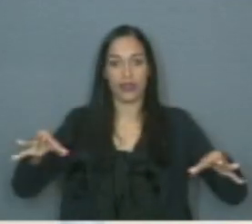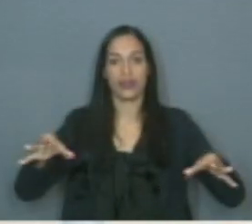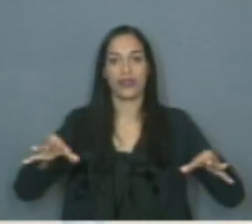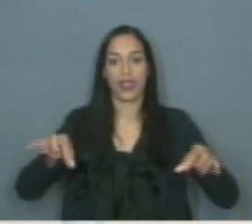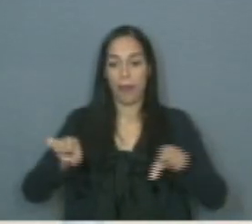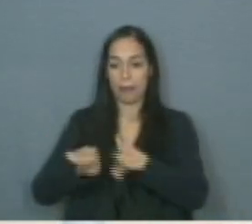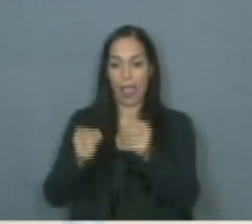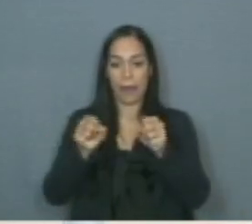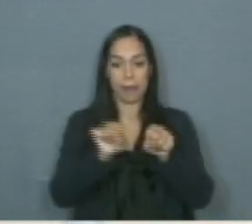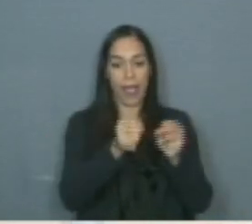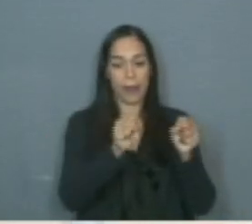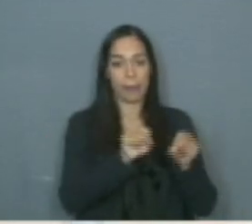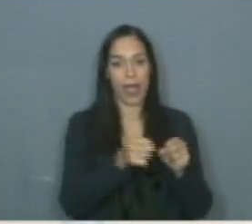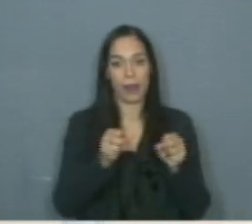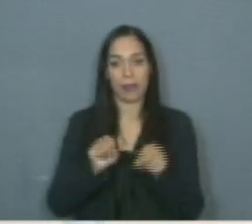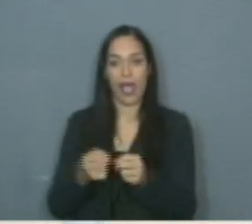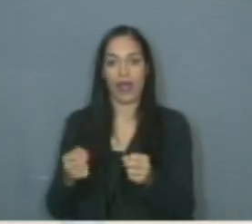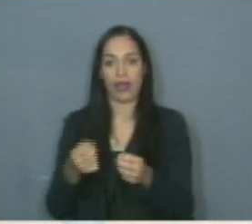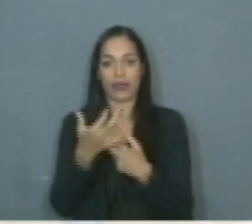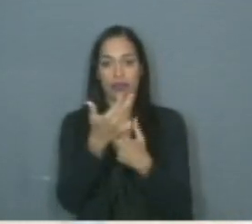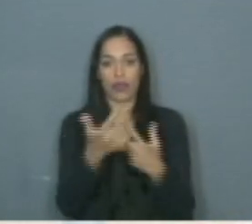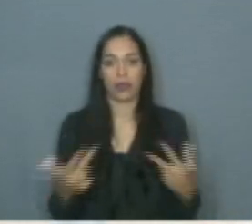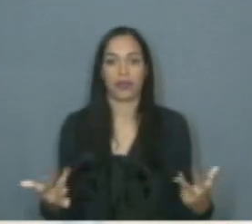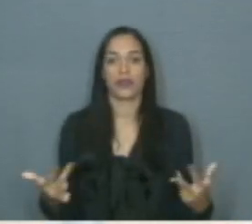sejam objeto de